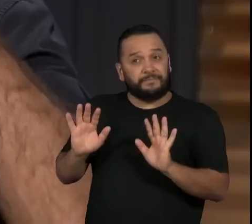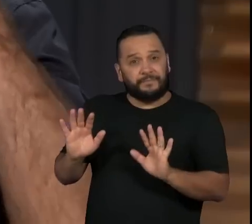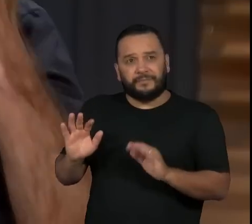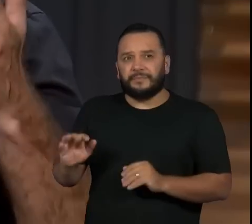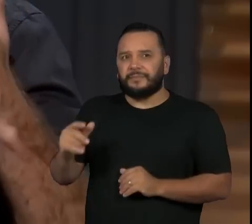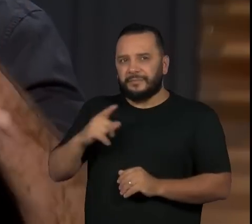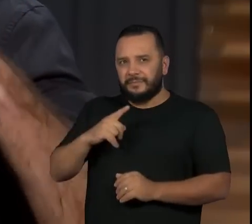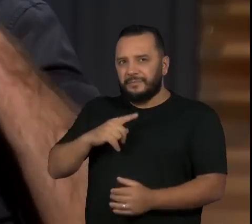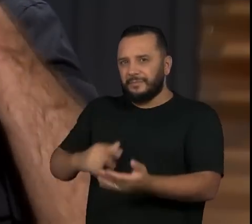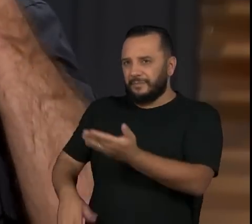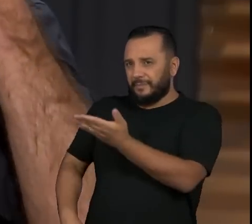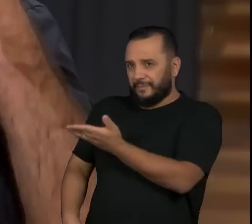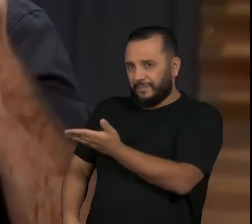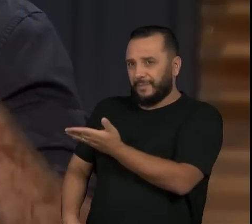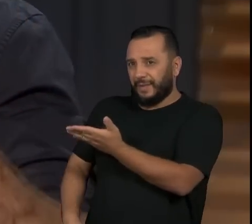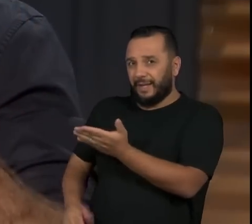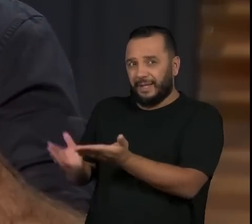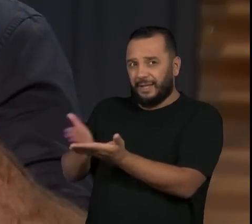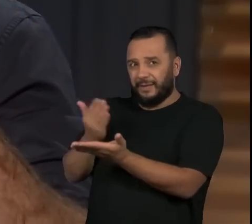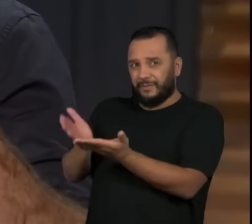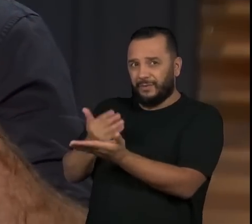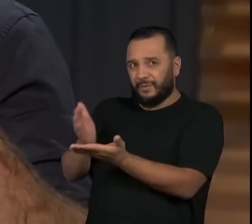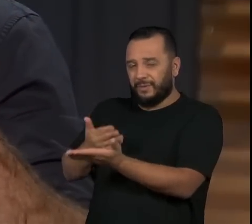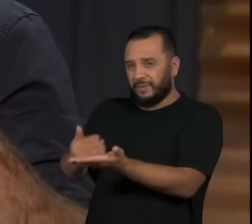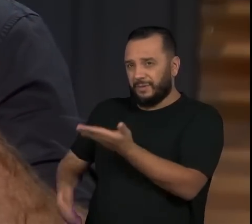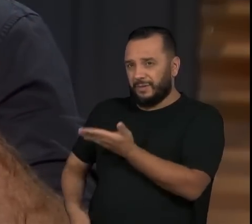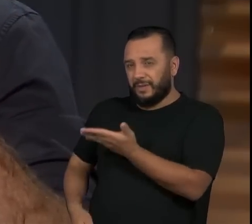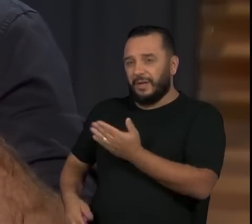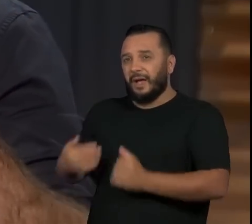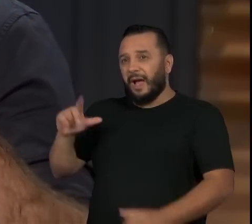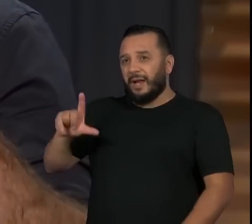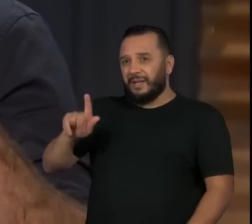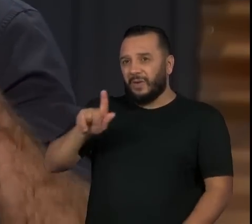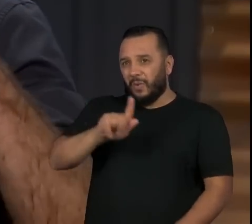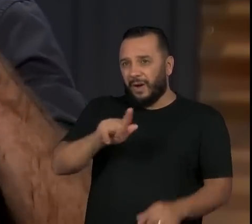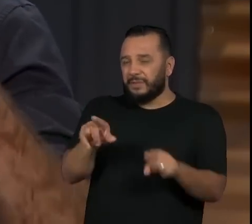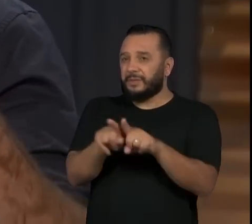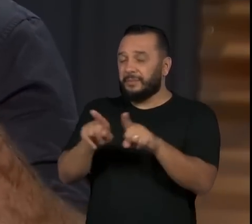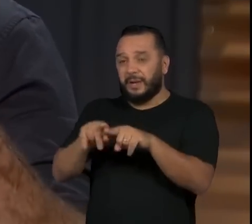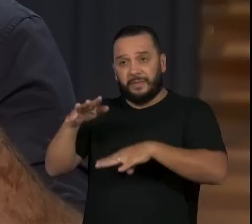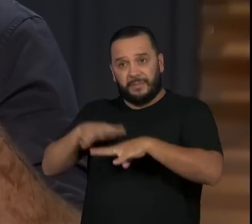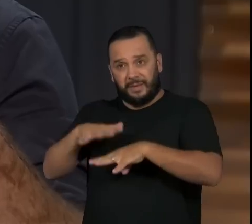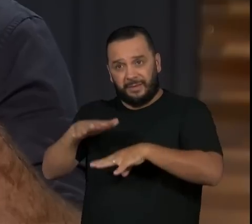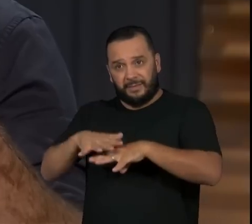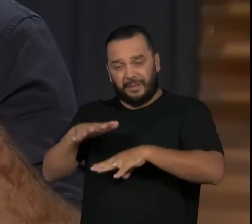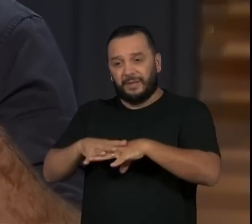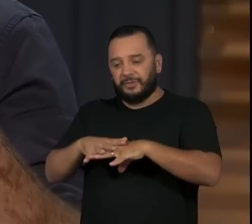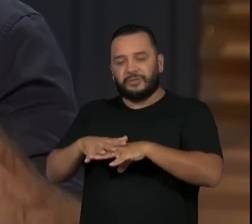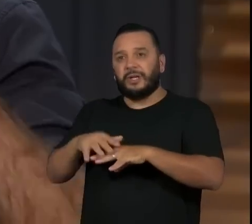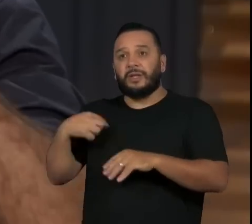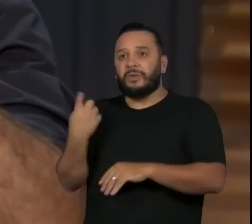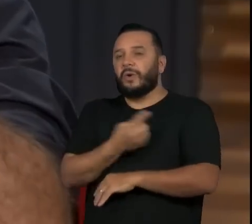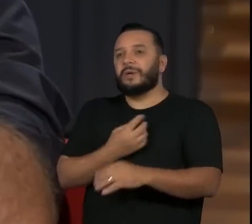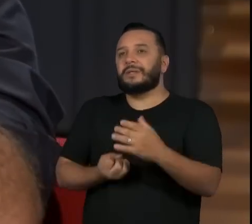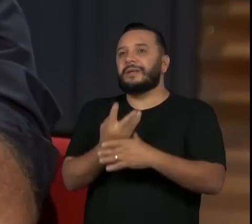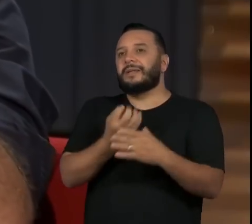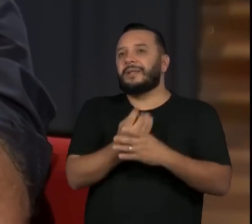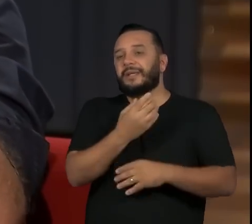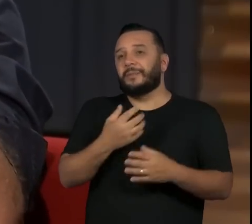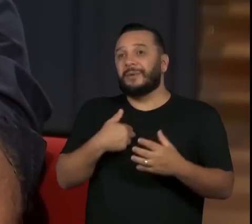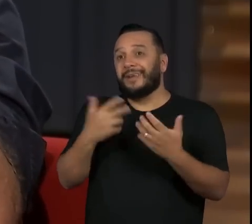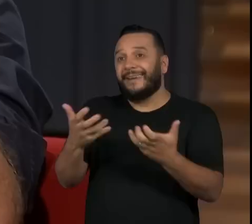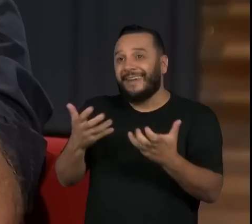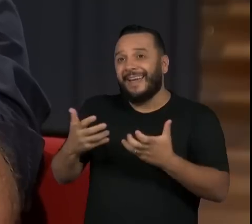A linguagem, a matemática, tudo que a gente cria é para poder ter menos incerteza e poder